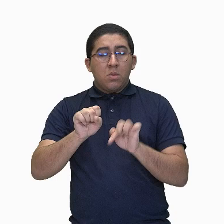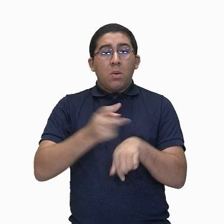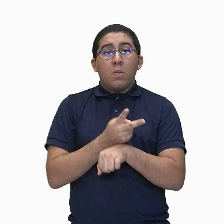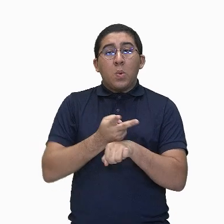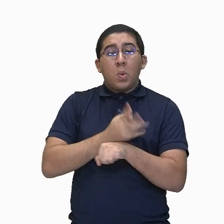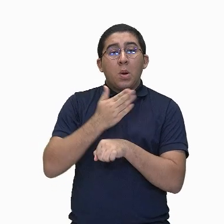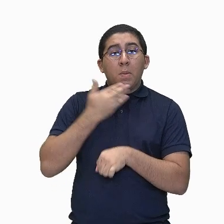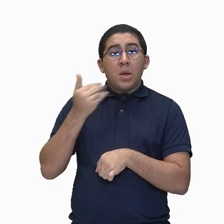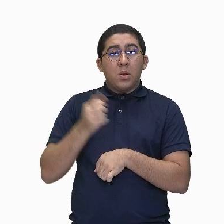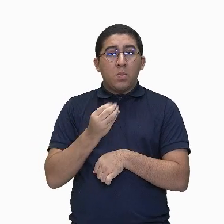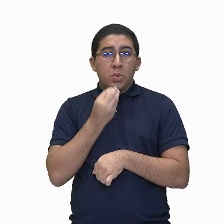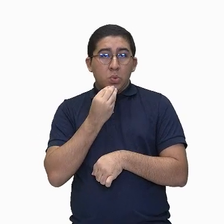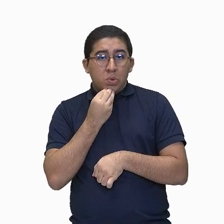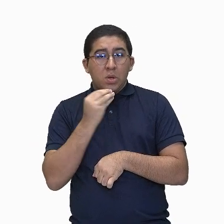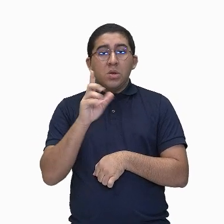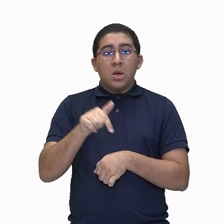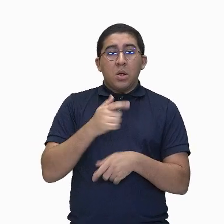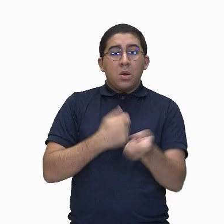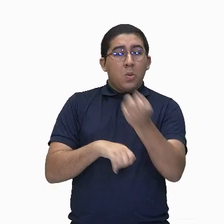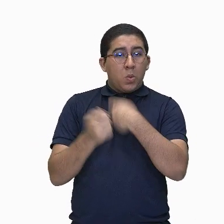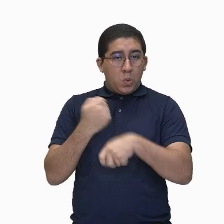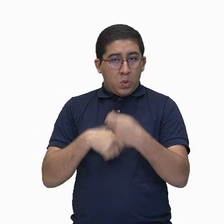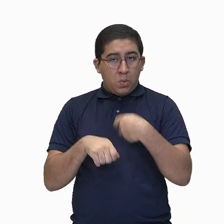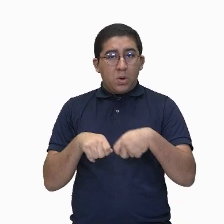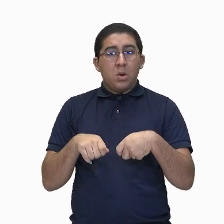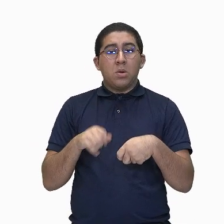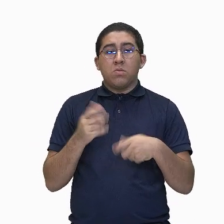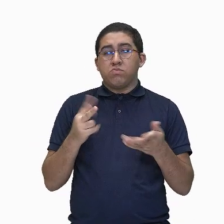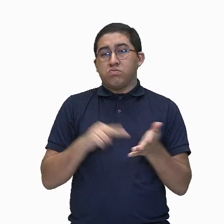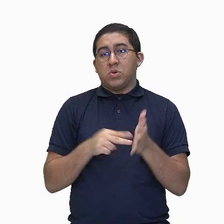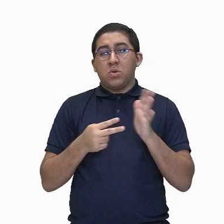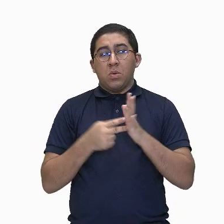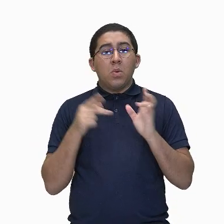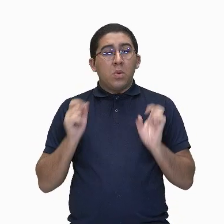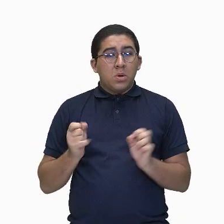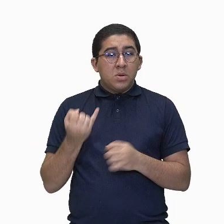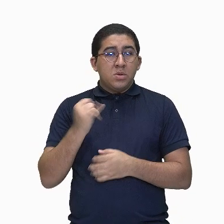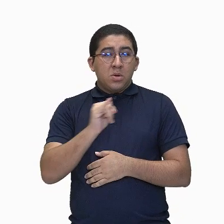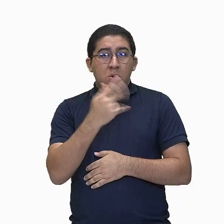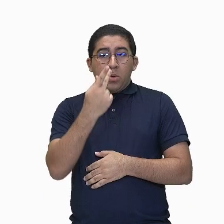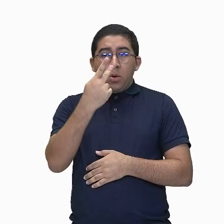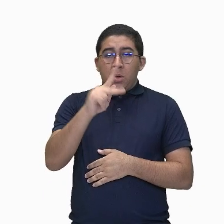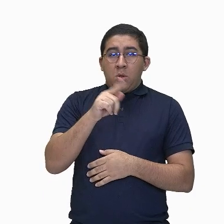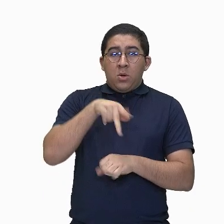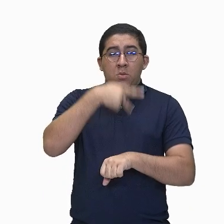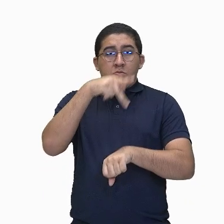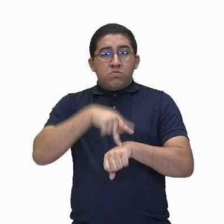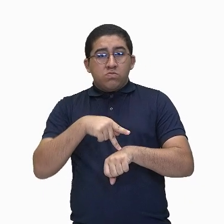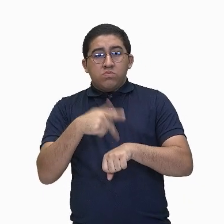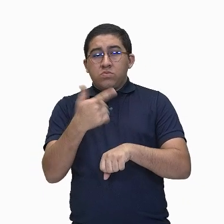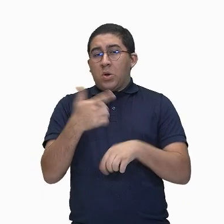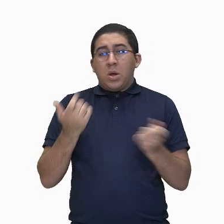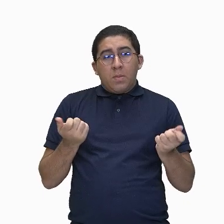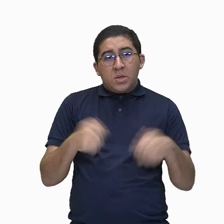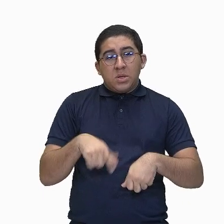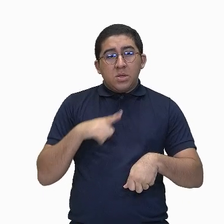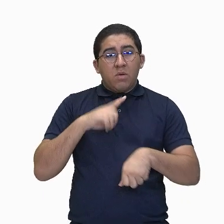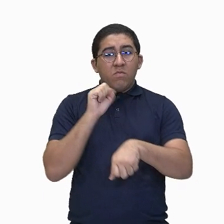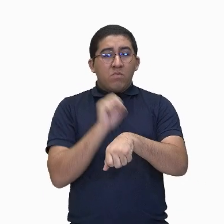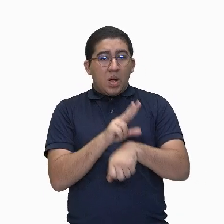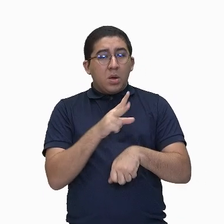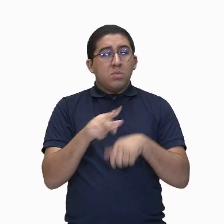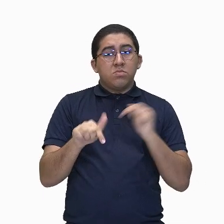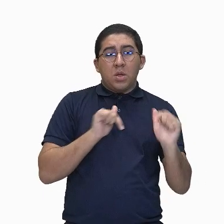melhores oportunidades econômicas, ou seja, se o seu país não lhe dá condição de emprego ou